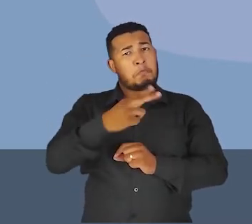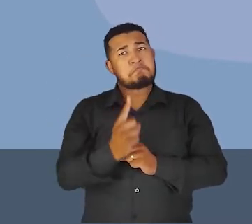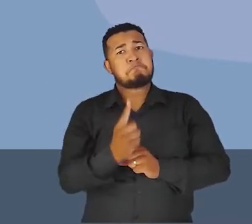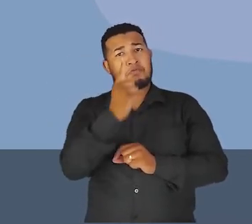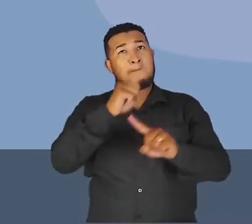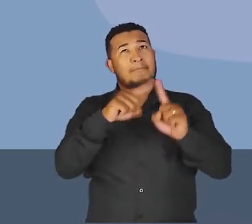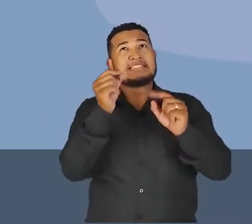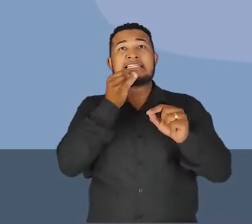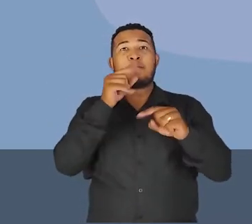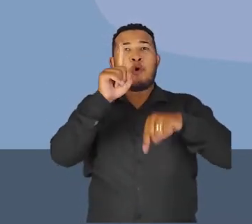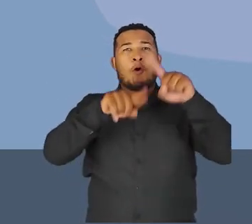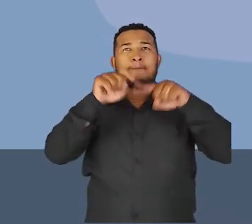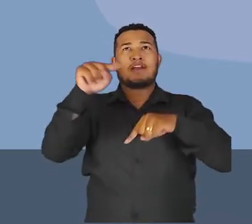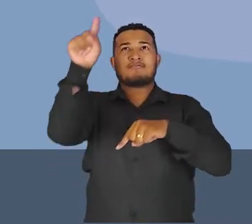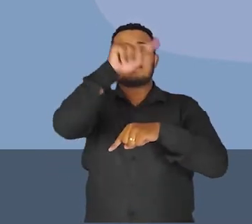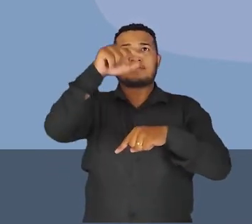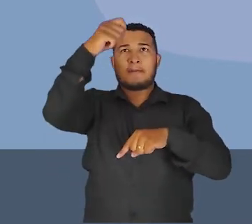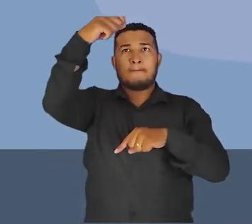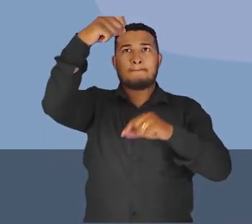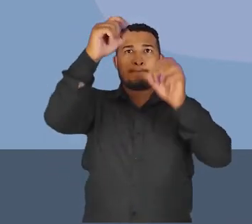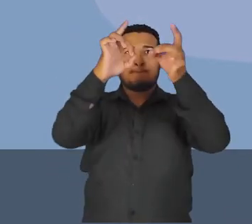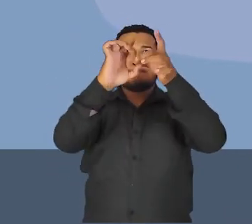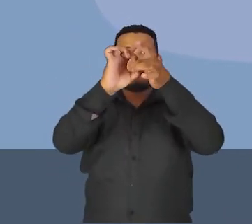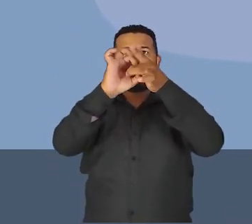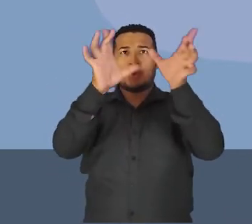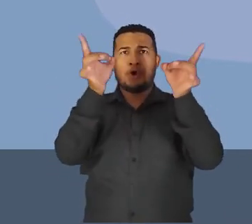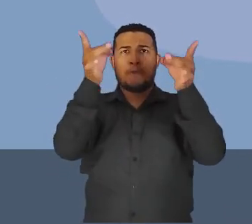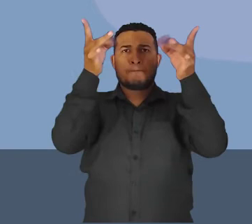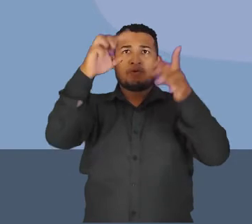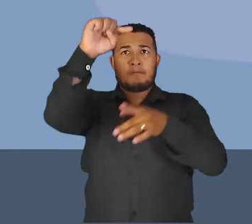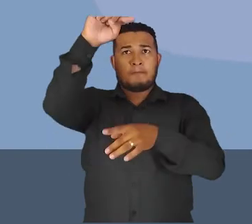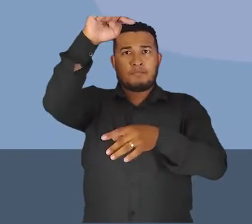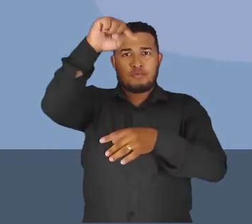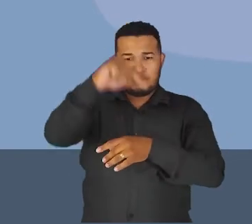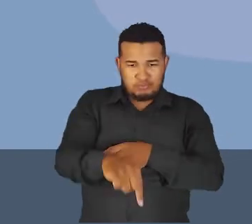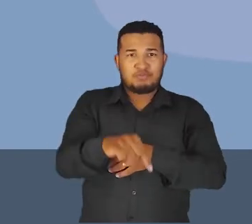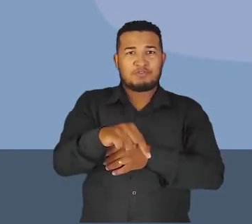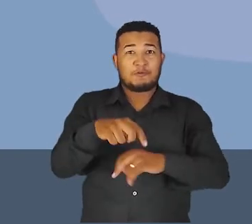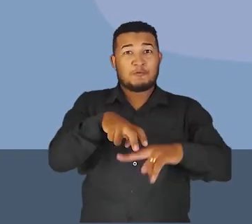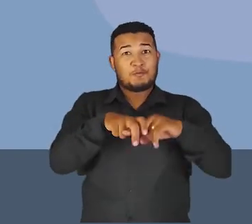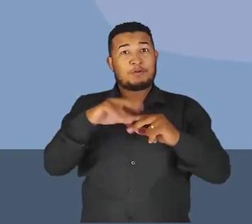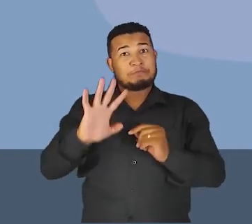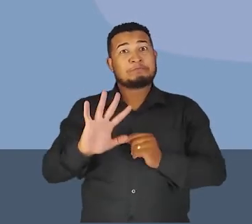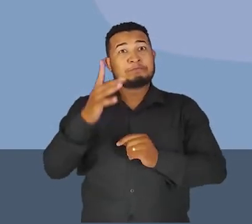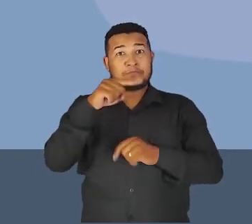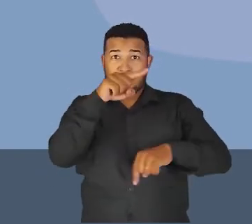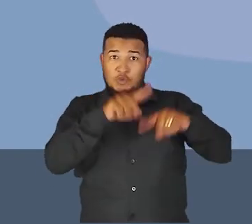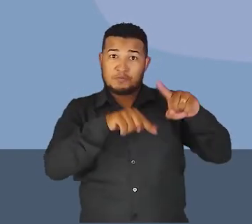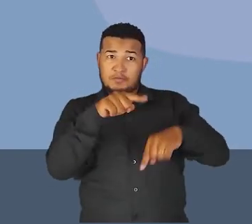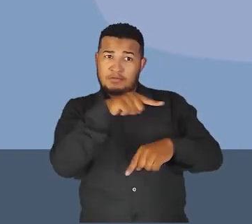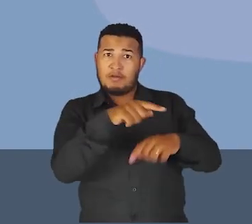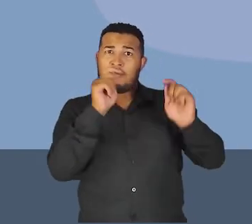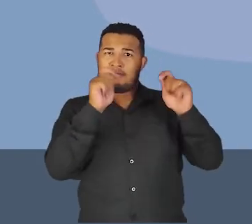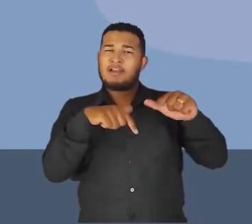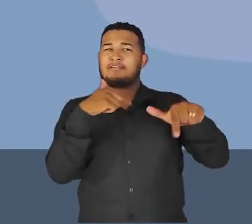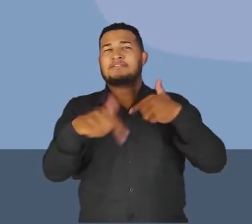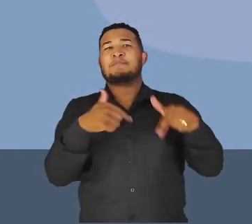um deslocamento, no caso ela é capaz de criar um deslocamento na vertical, nós podemos dizer que neste caso vai existir